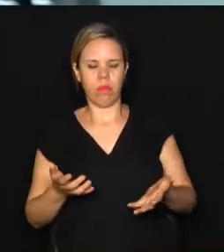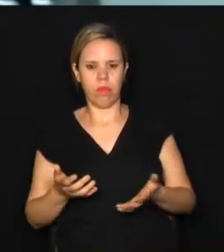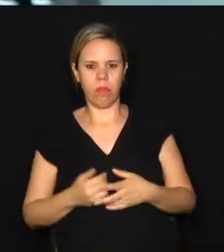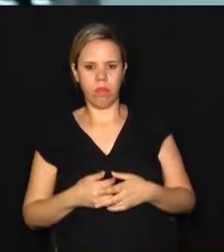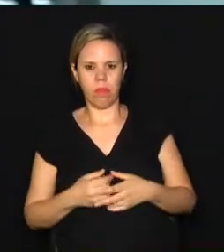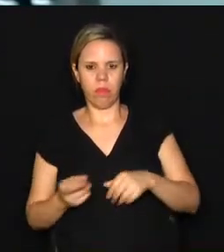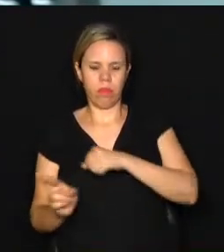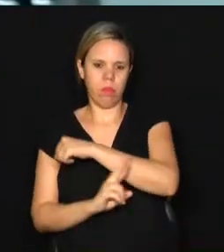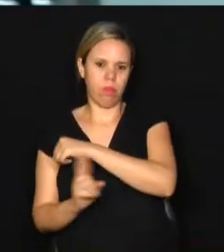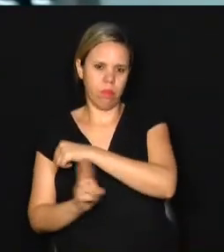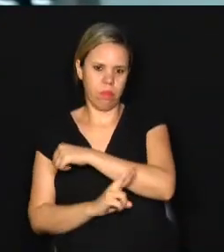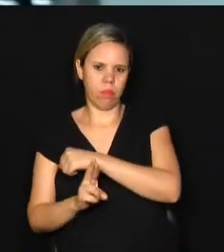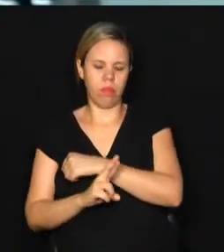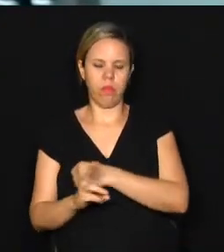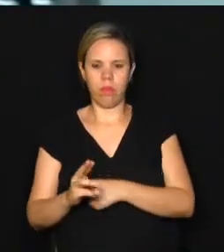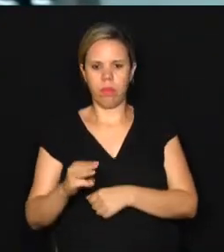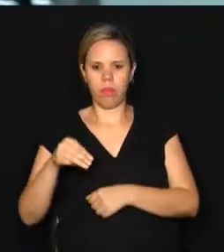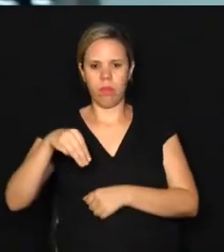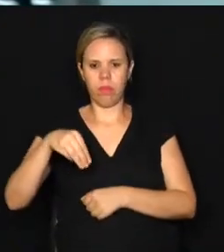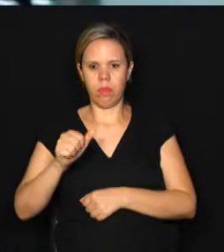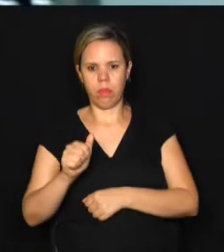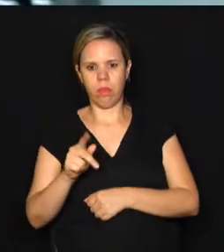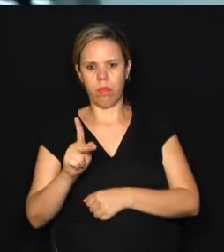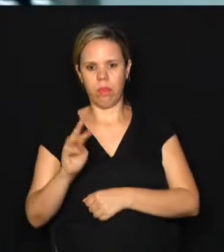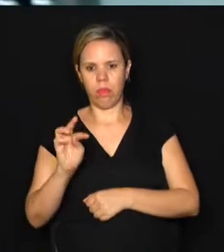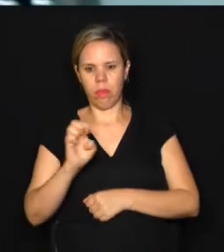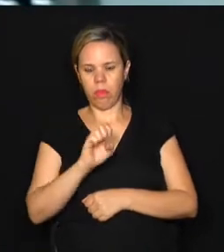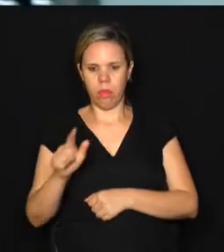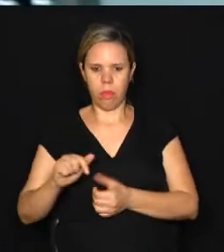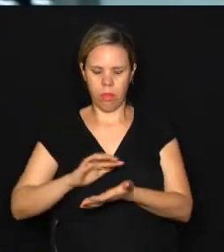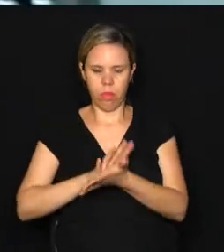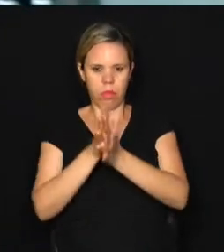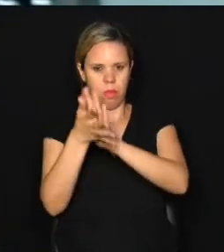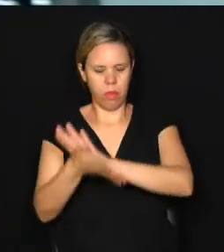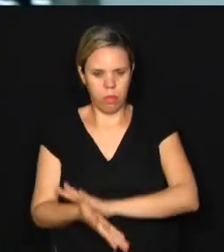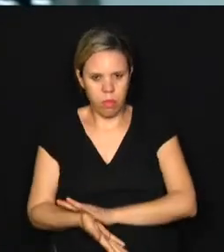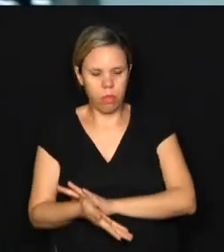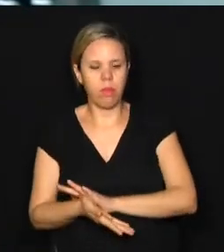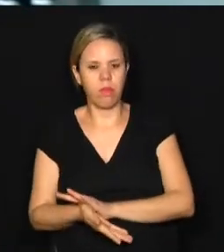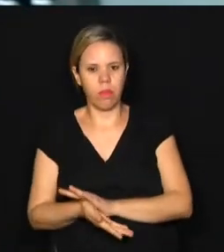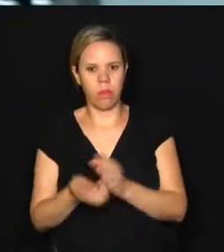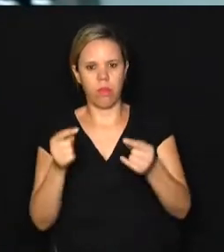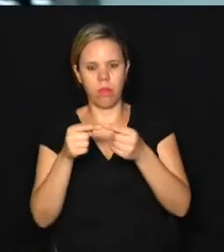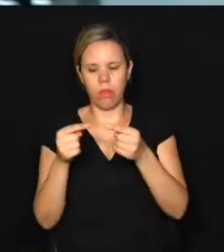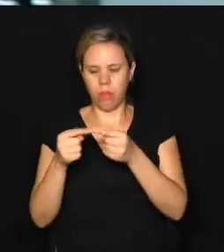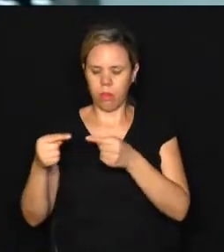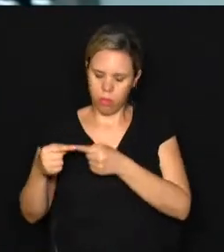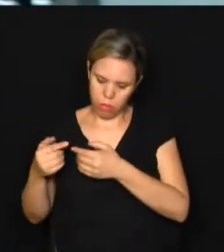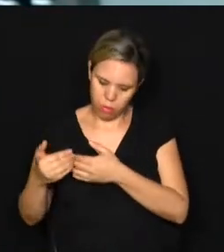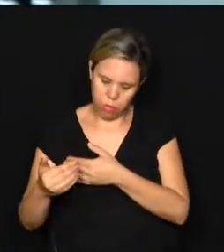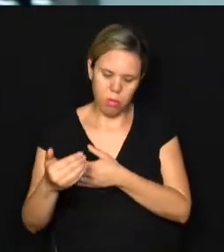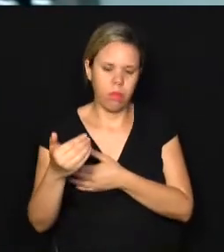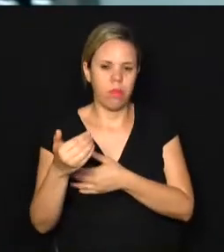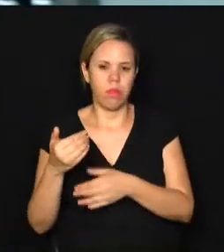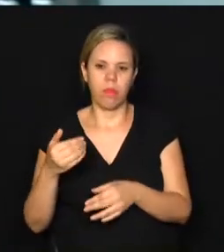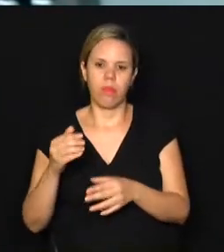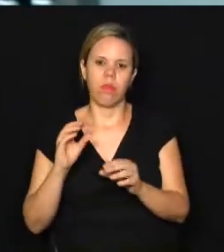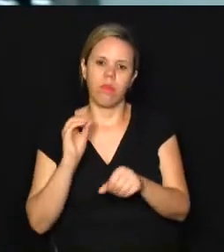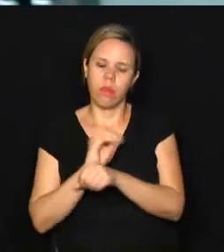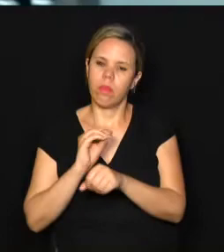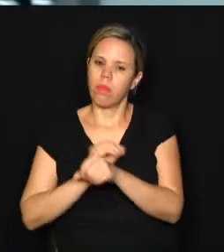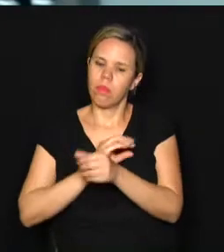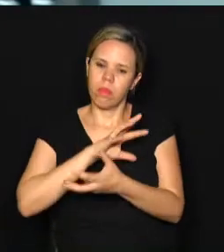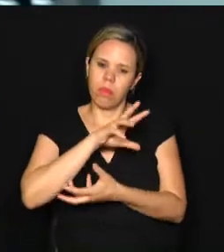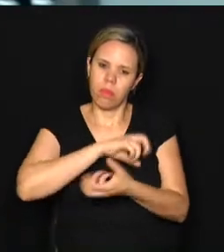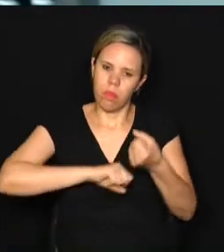essa, destruindo toda uma área que estava harmonicamente sustentável? A gente podia